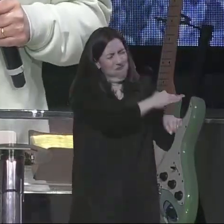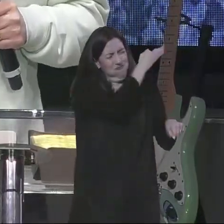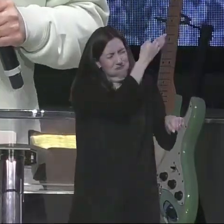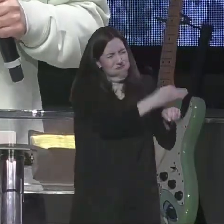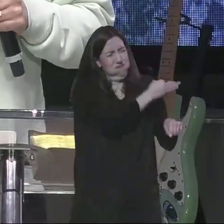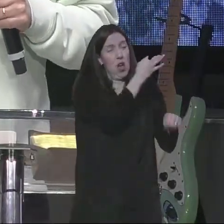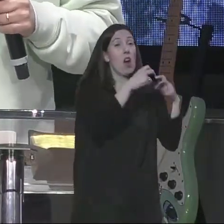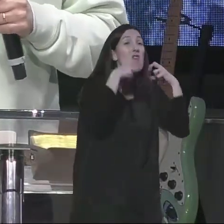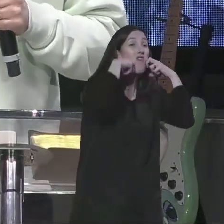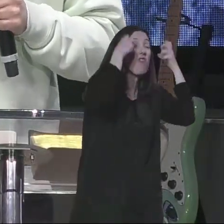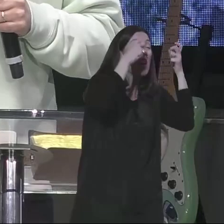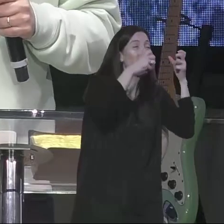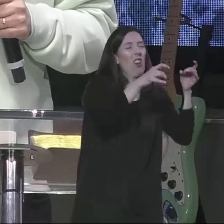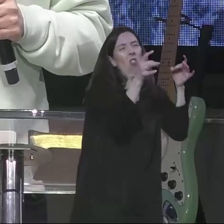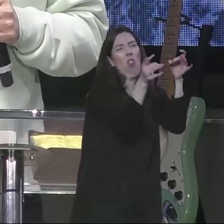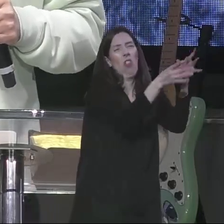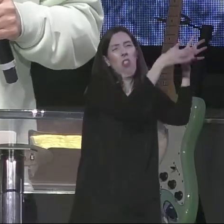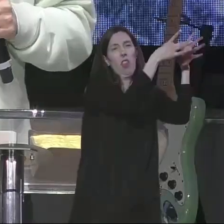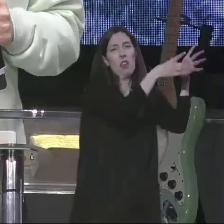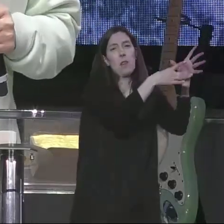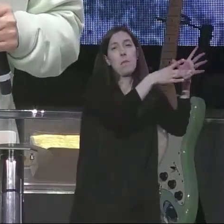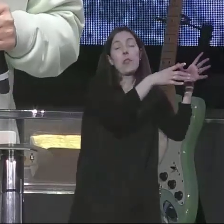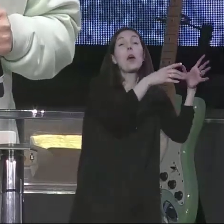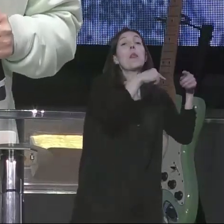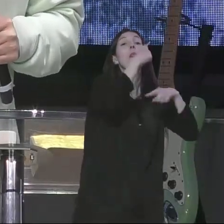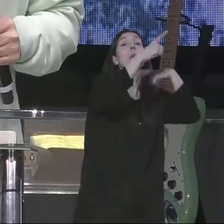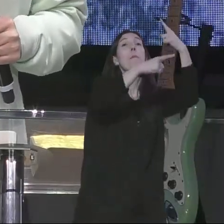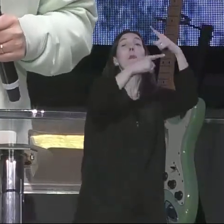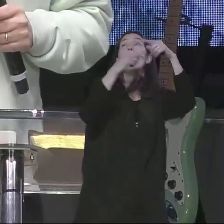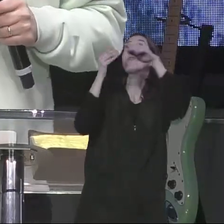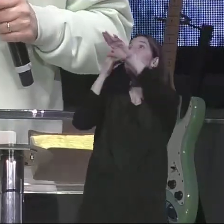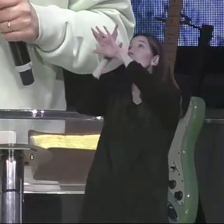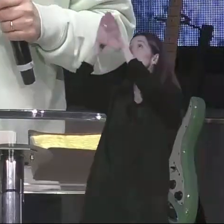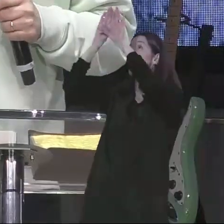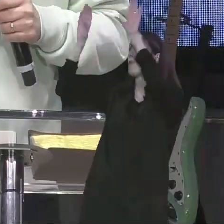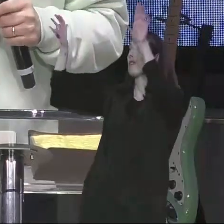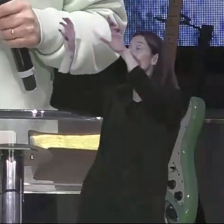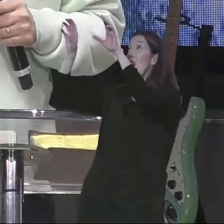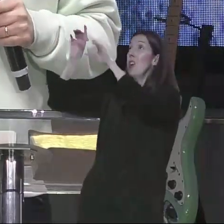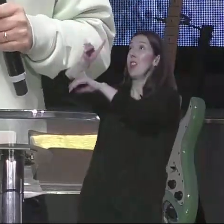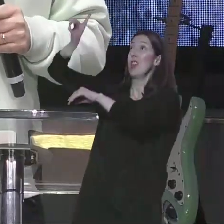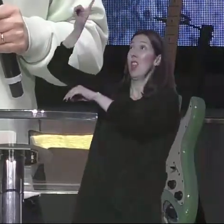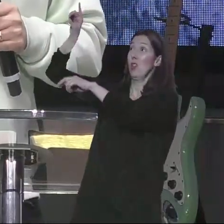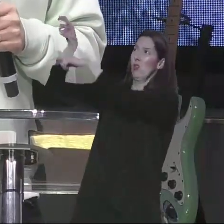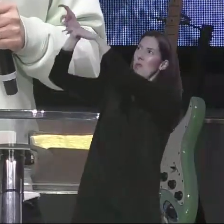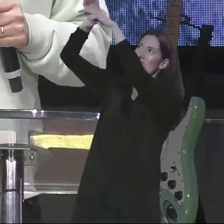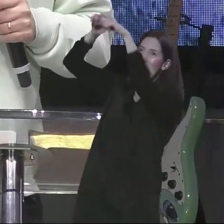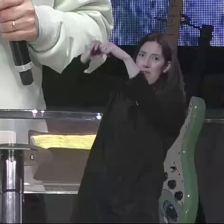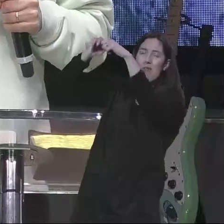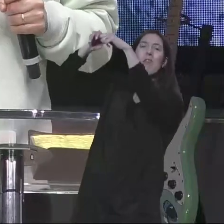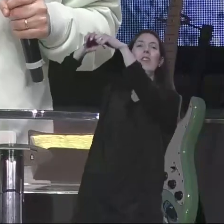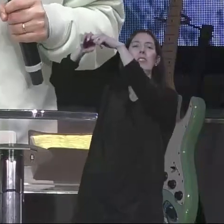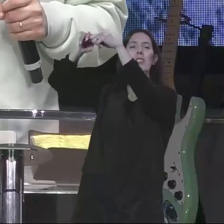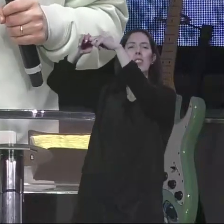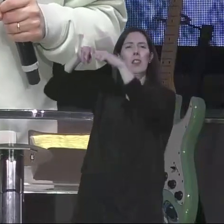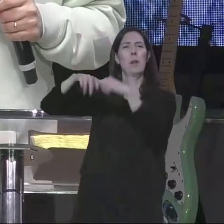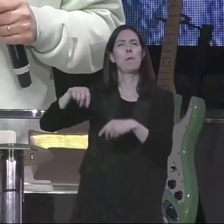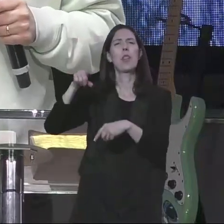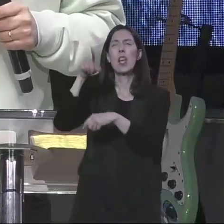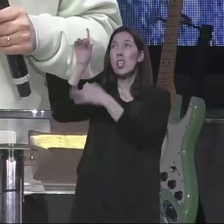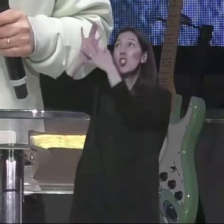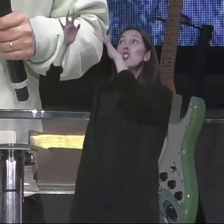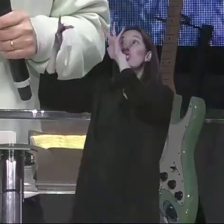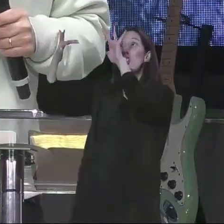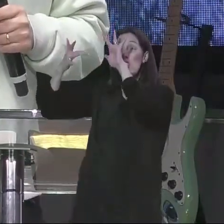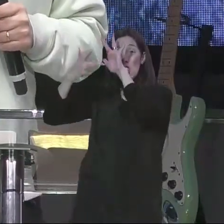a vergonha, e assentou-se à direita do trono de Deus. Pensem bem naquele que suportou tal oposição dos pecadores